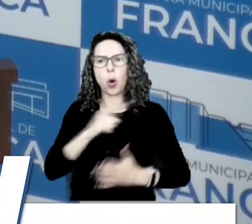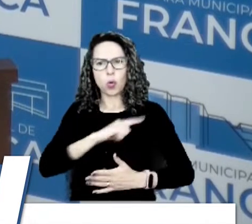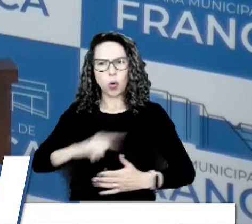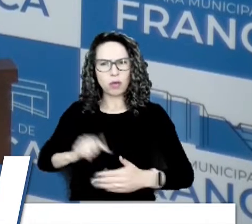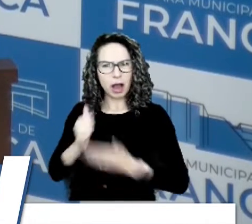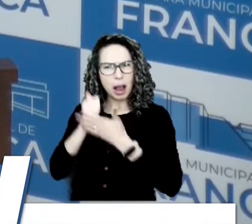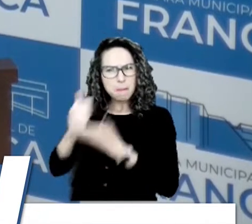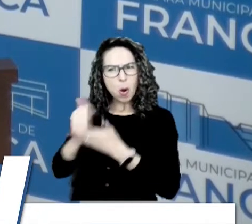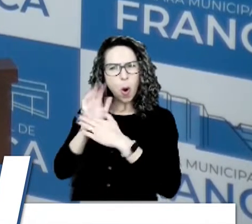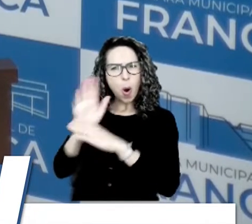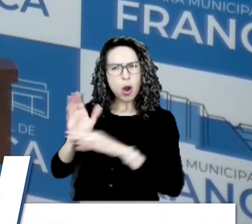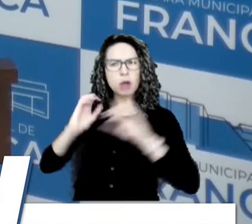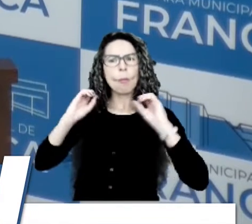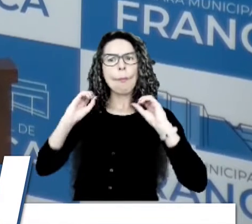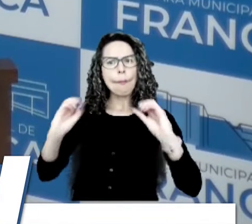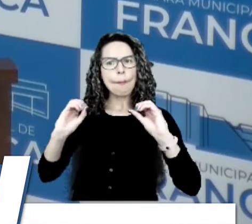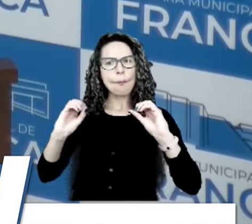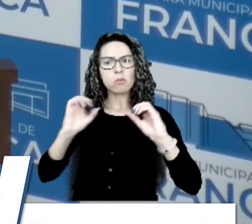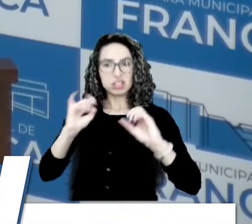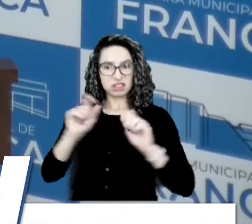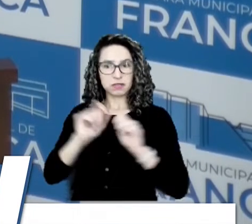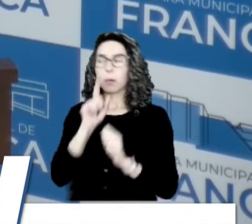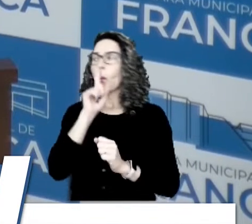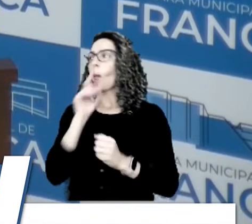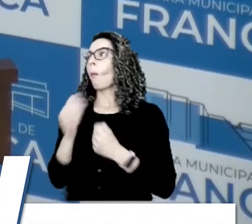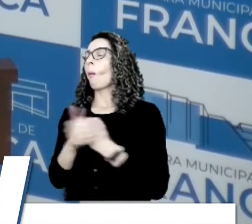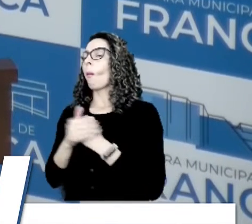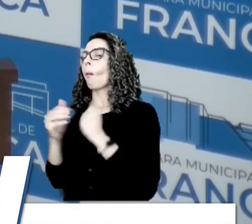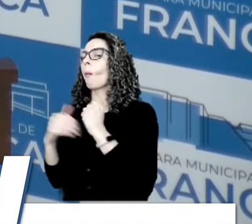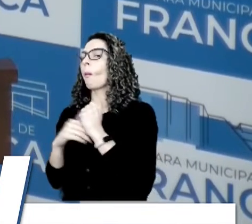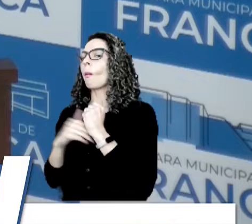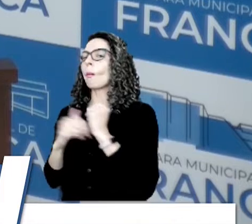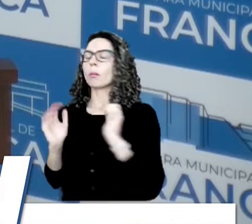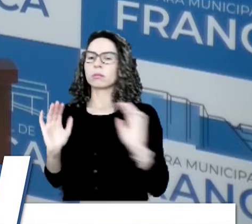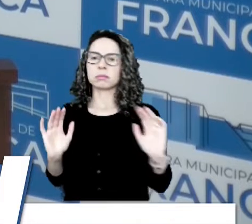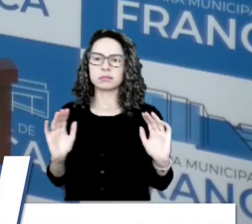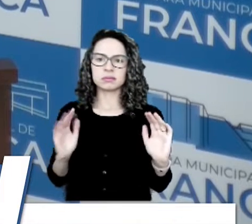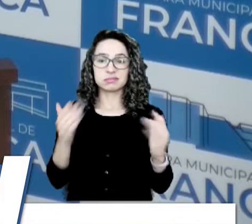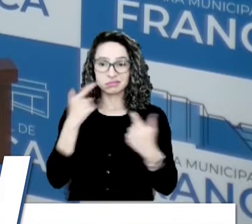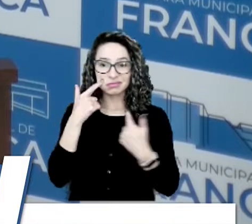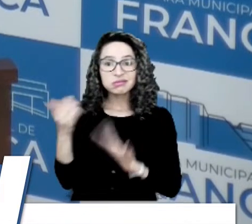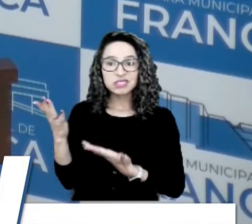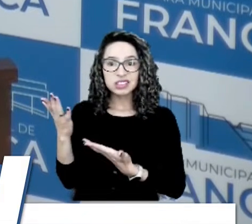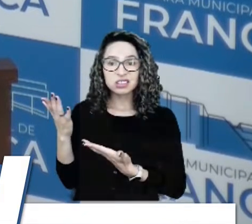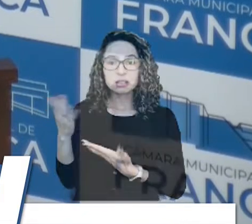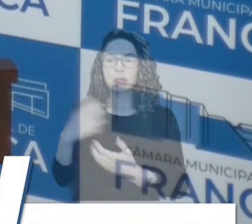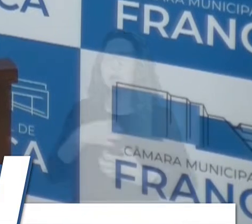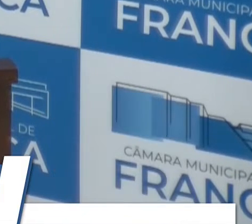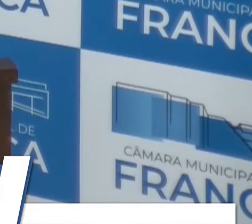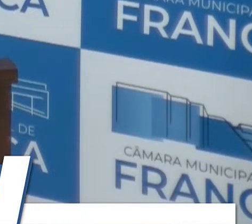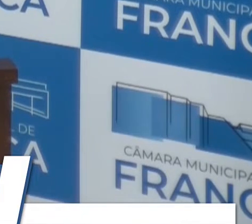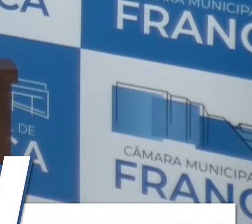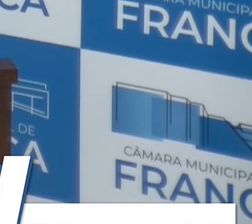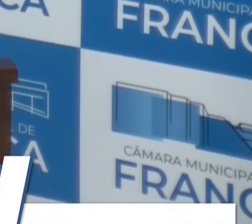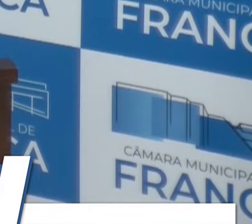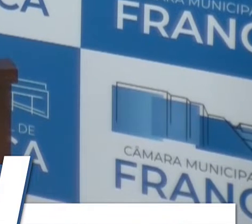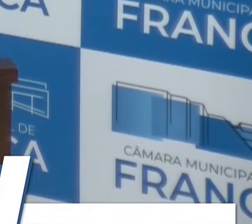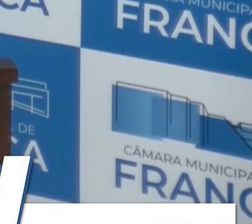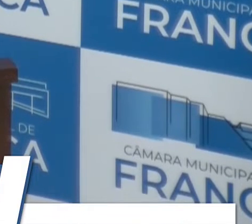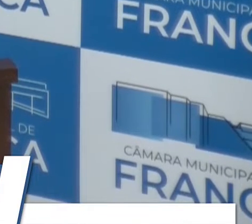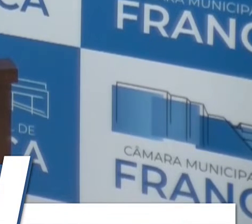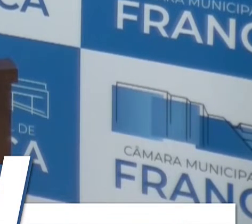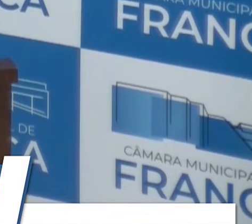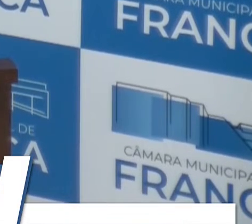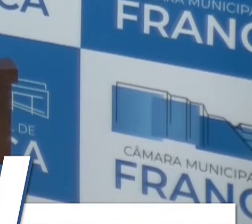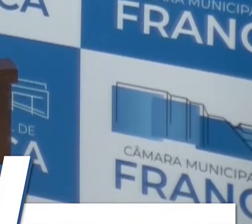isso. E se fez, deixou escondidinho lá, não mostrou para ninguém. Está aqui um desabafo de um professor, está aqui de